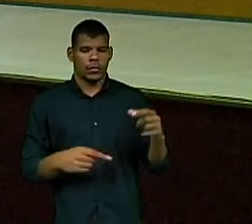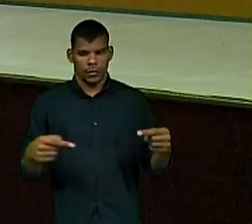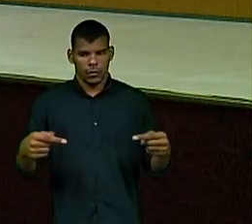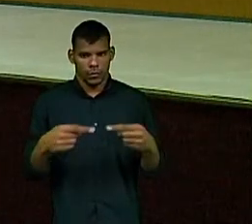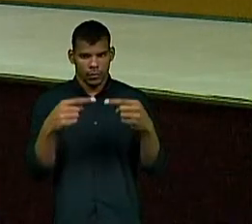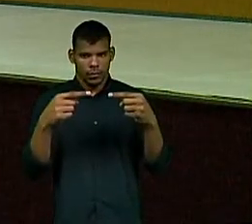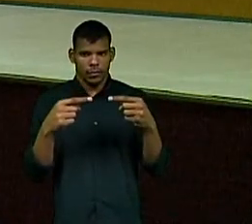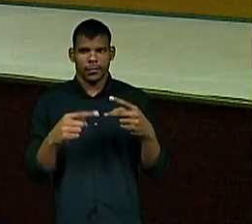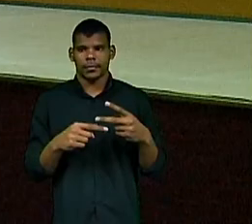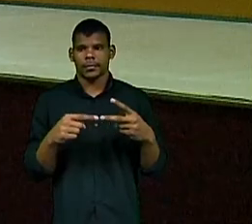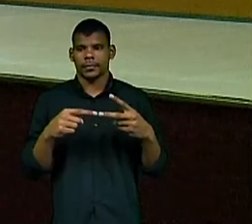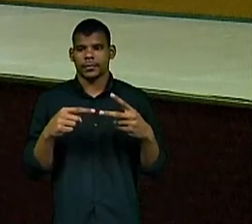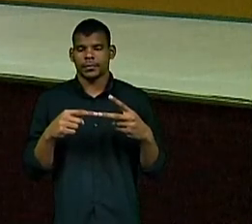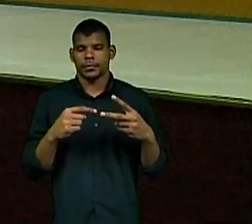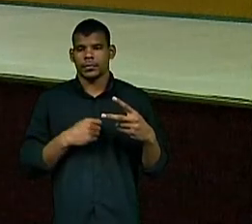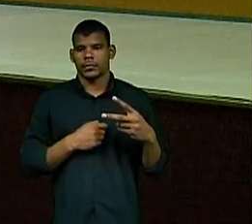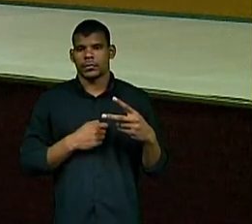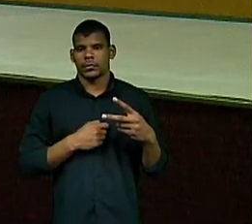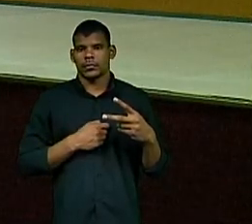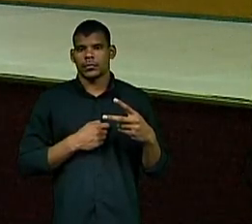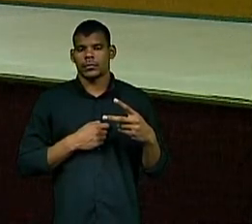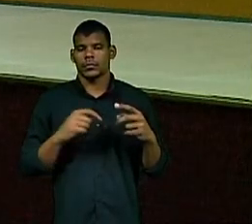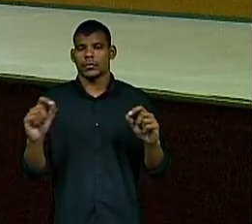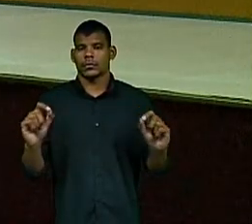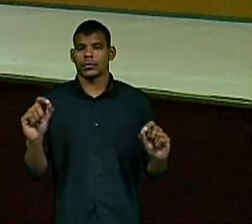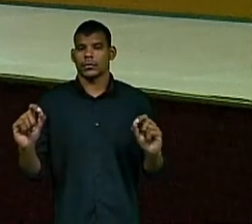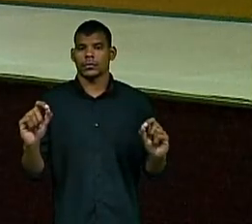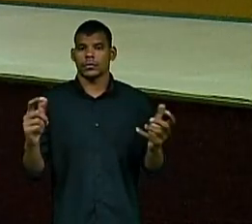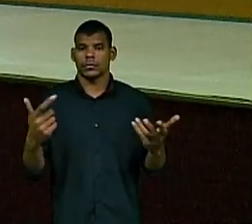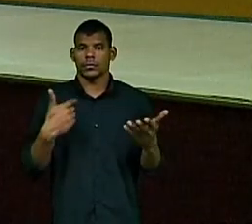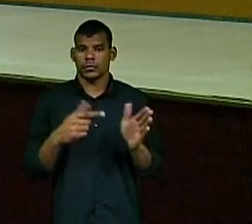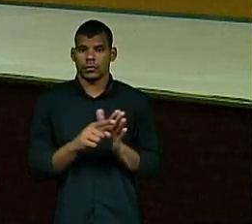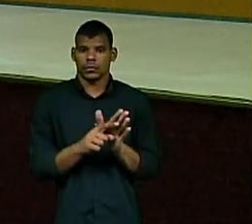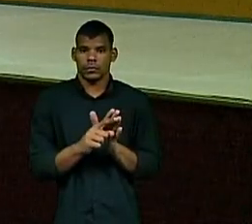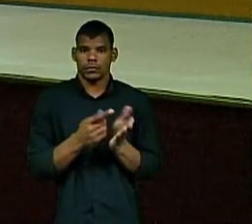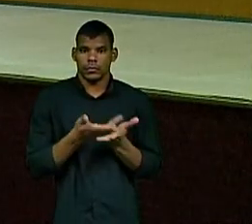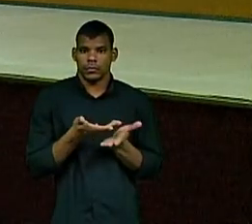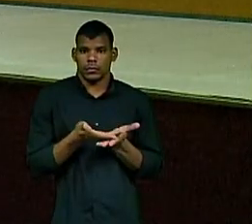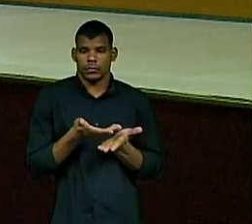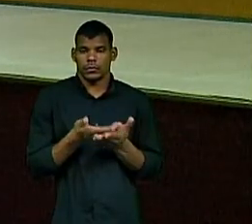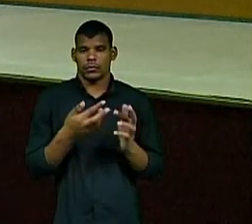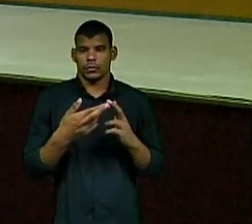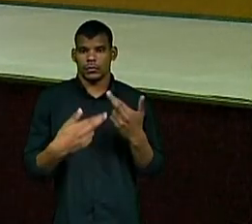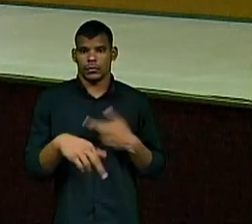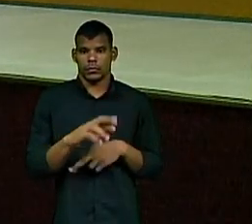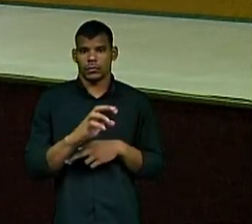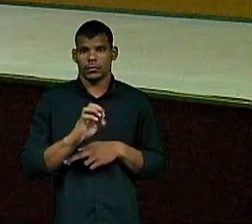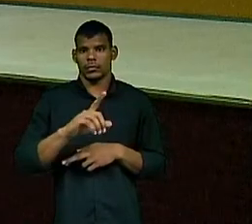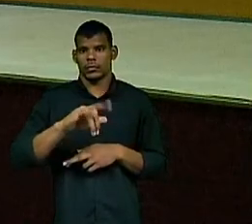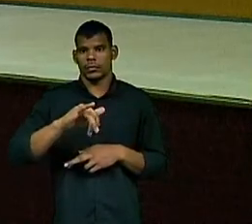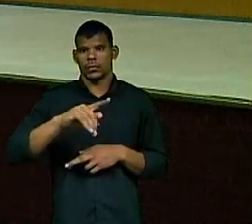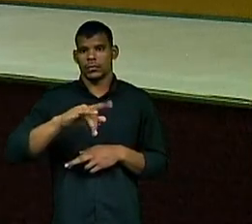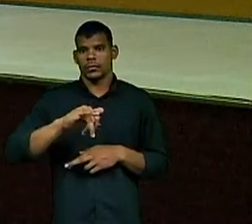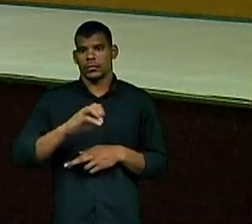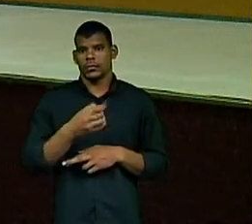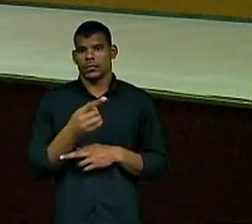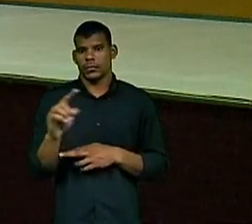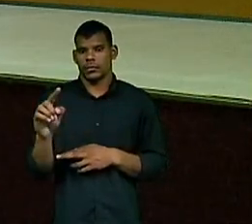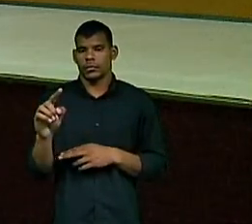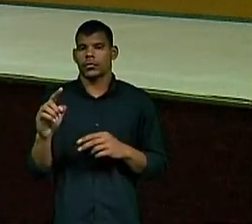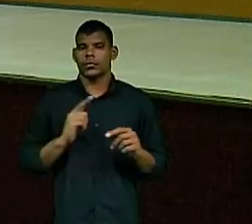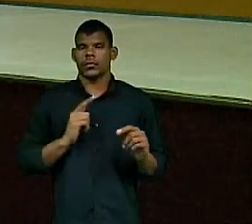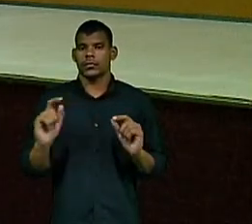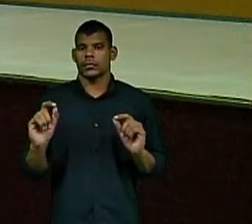presente do Iluminismo conduziu a um profundo estudo das religiões Campo Onde ocorreu